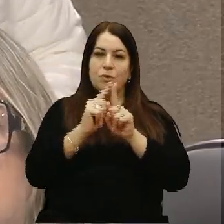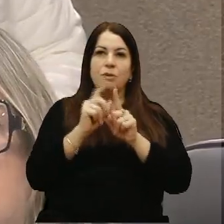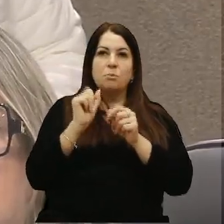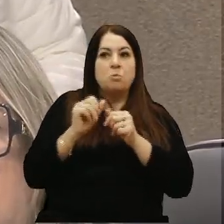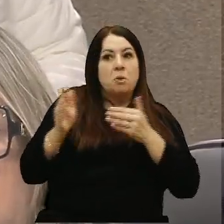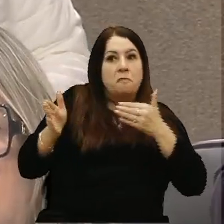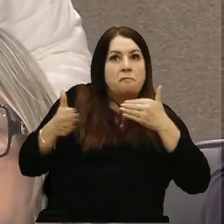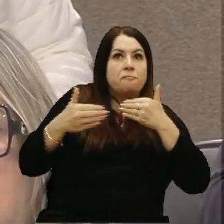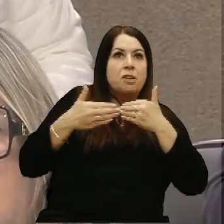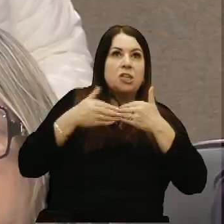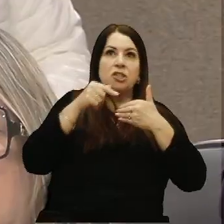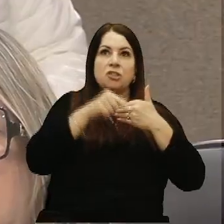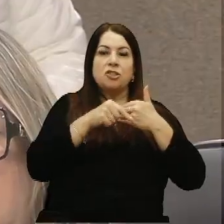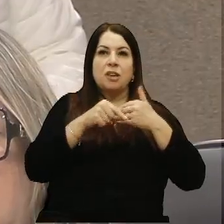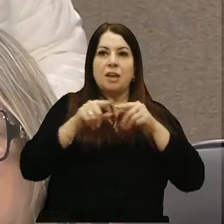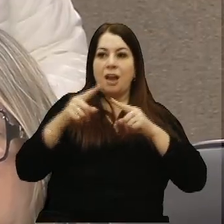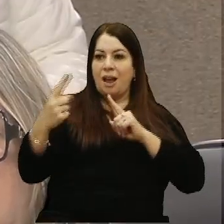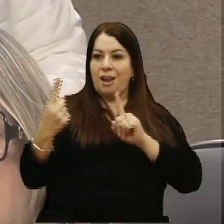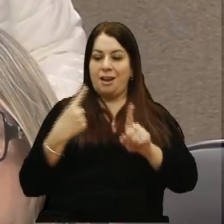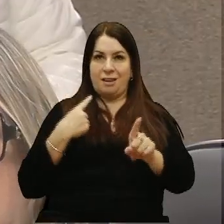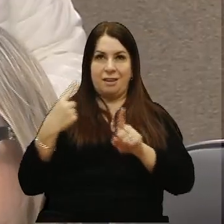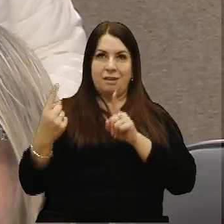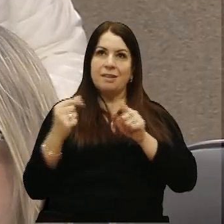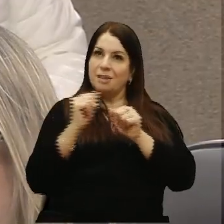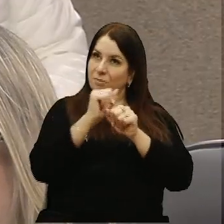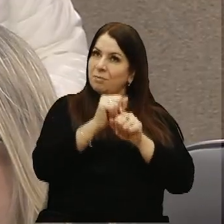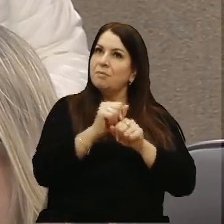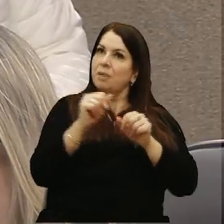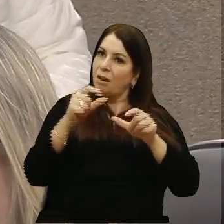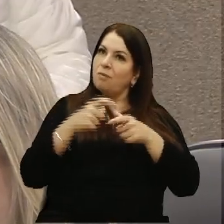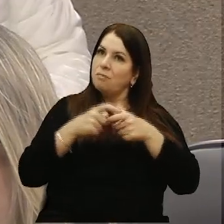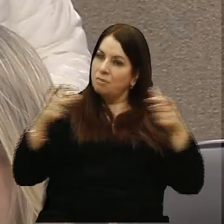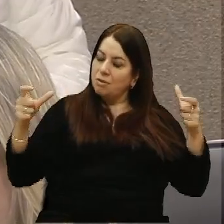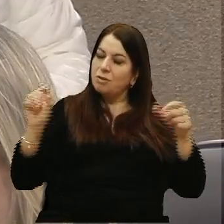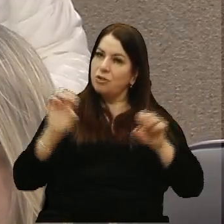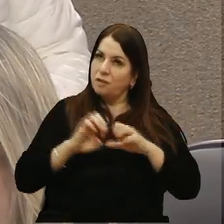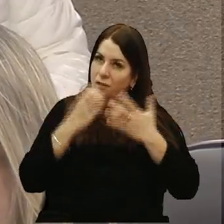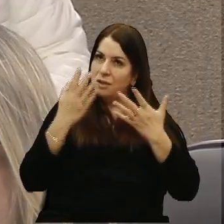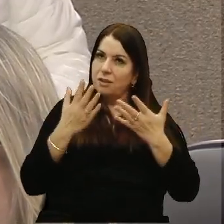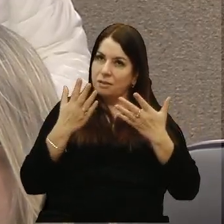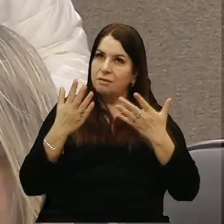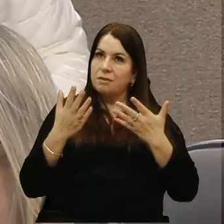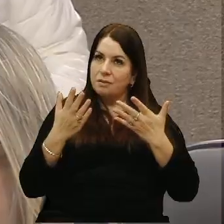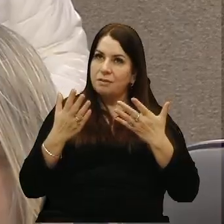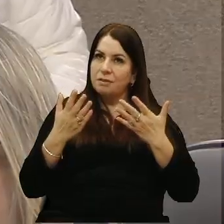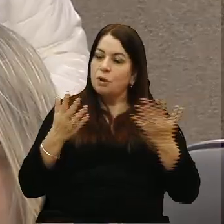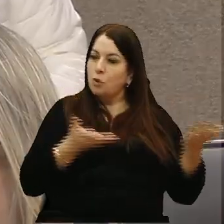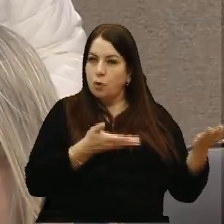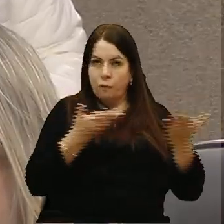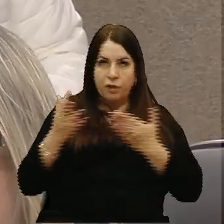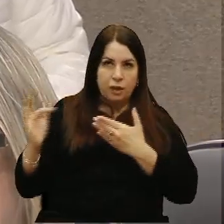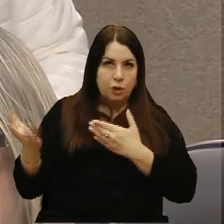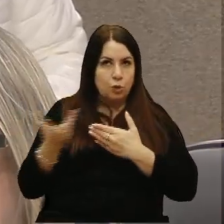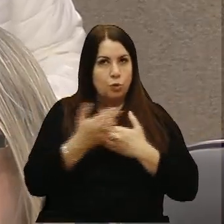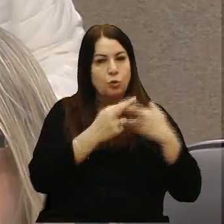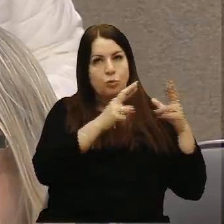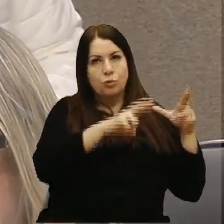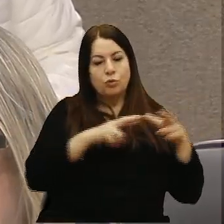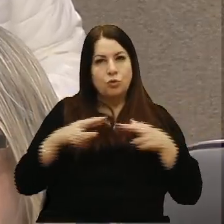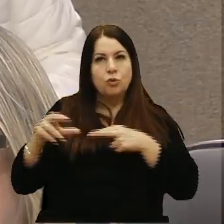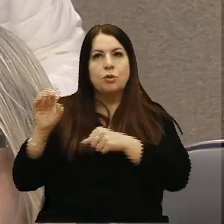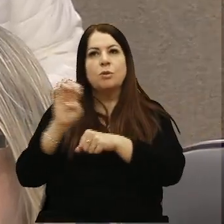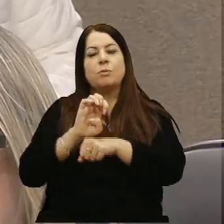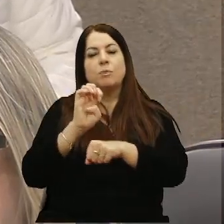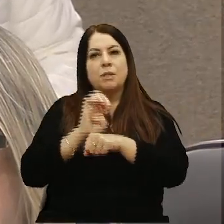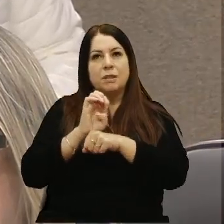né, a perimetral, para que possa ser um grande evento. Fazer um grande evento, convidar toda a região, todo o estado para fazer um